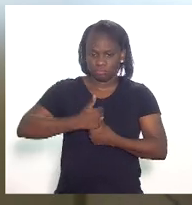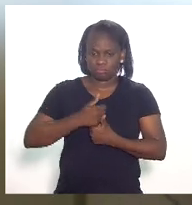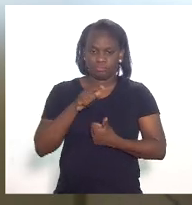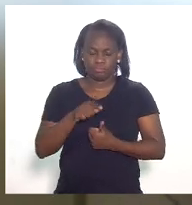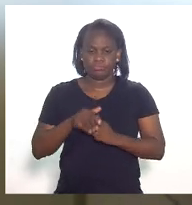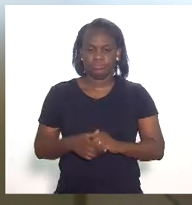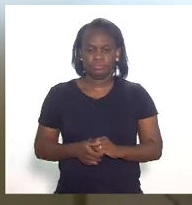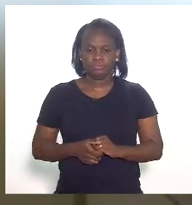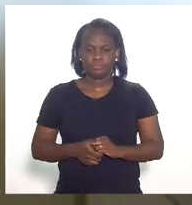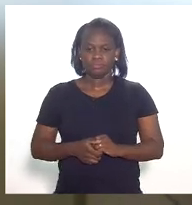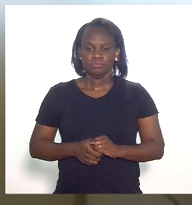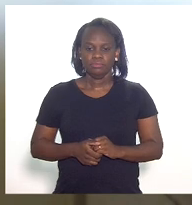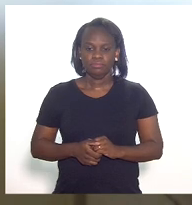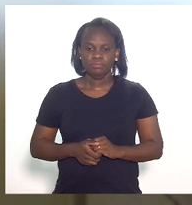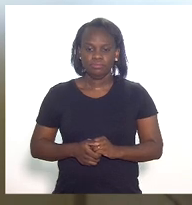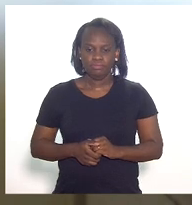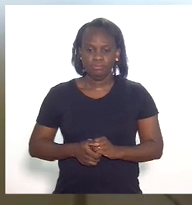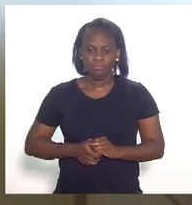substituí-la.